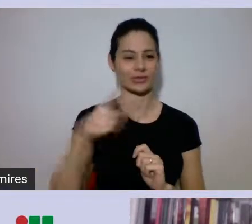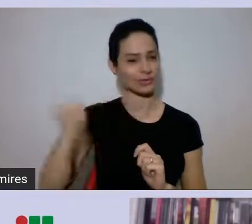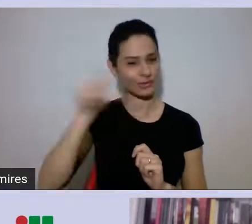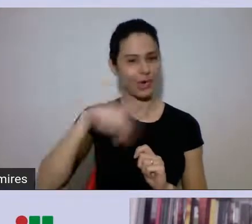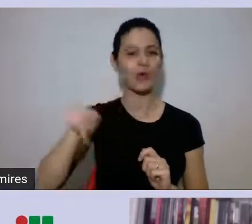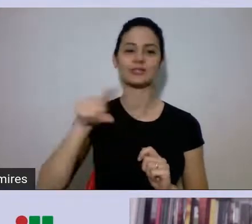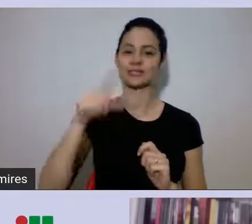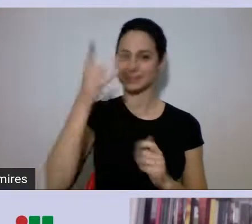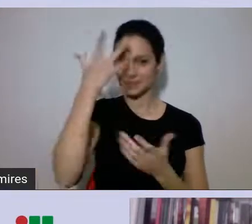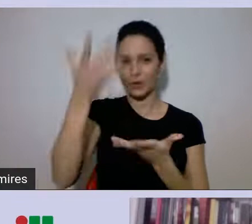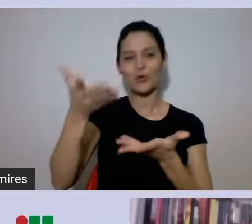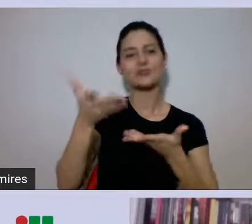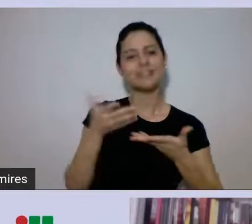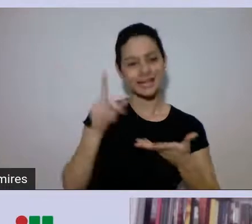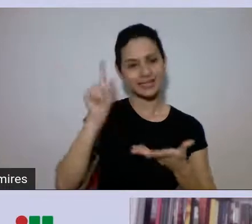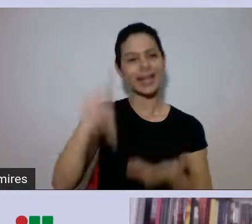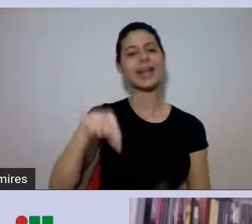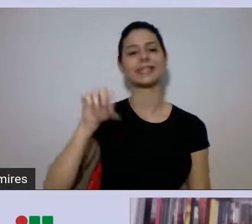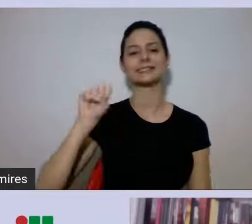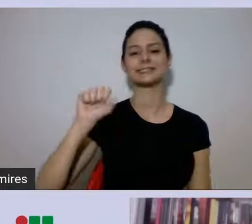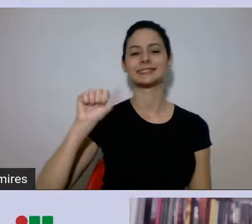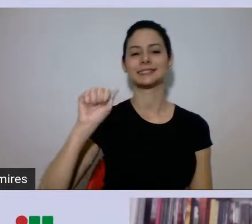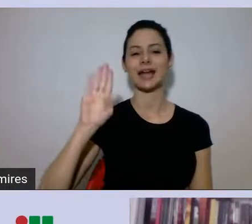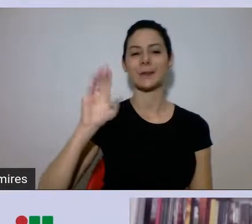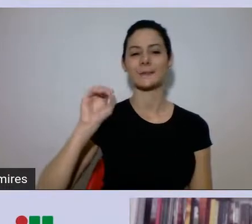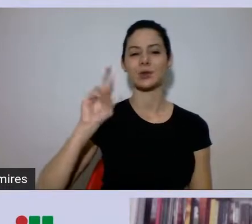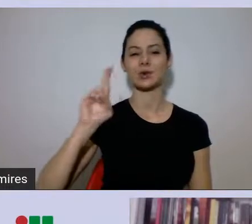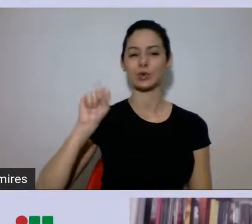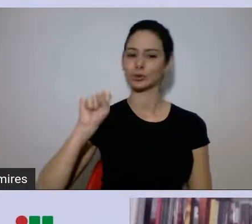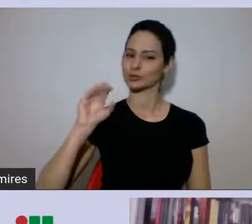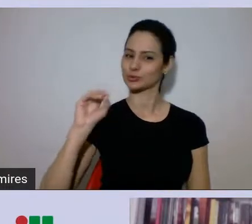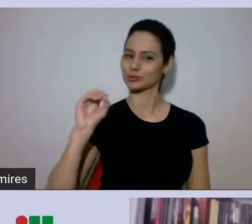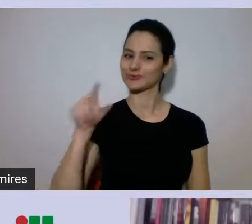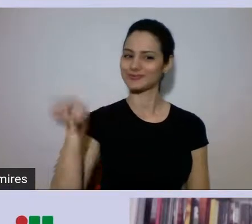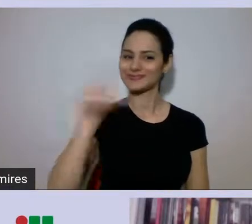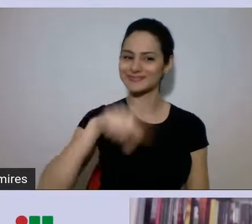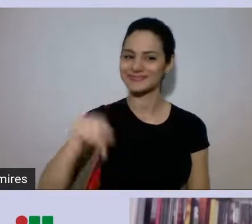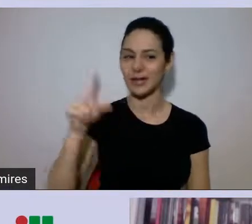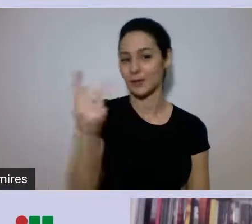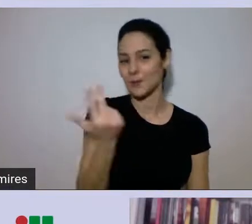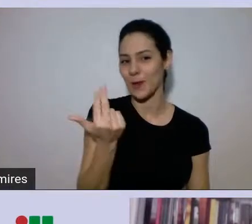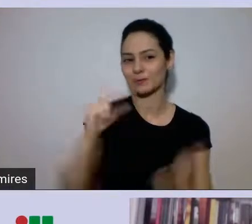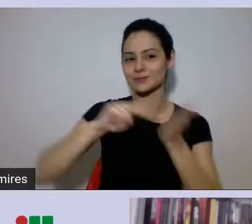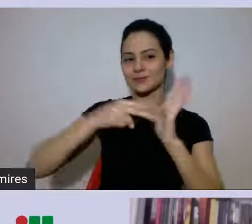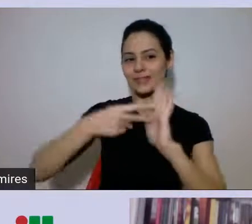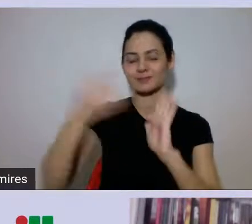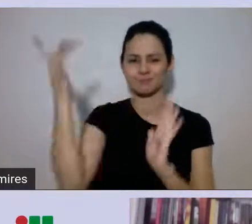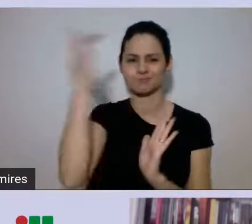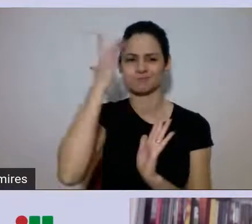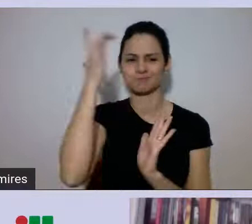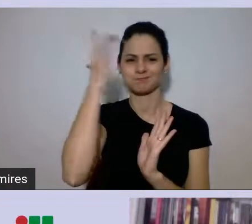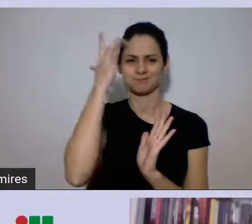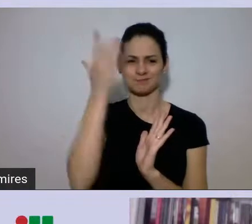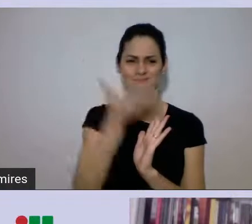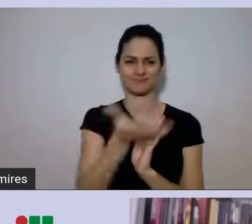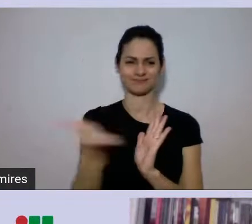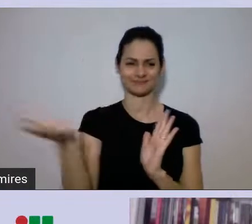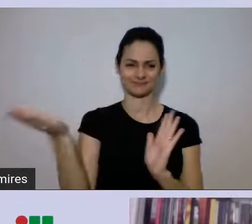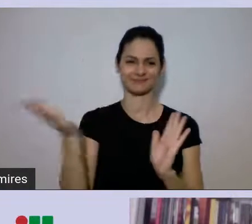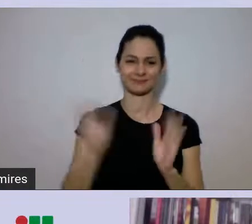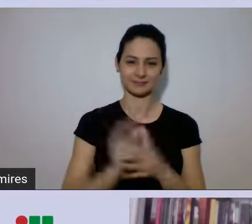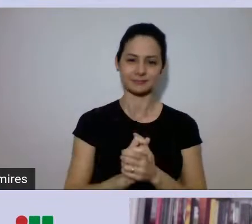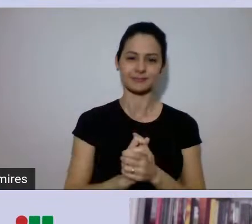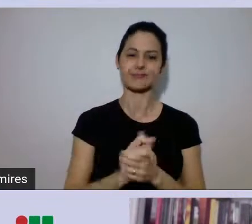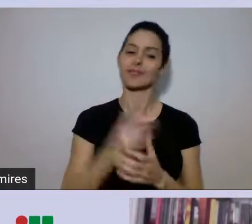são pessoas saborosas. Já fiz, né? E aí eu queria passar a palavra